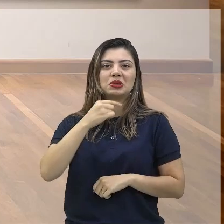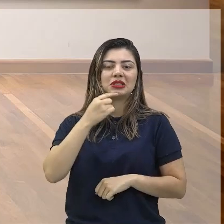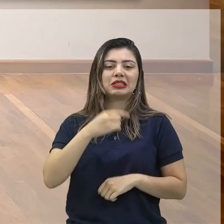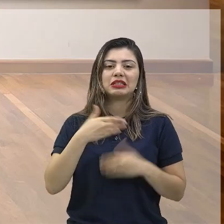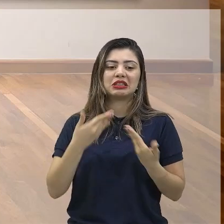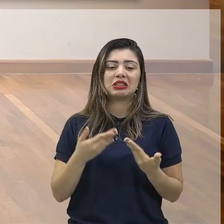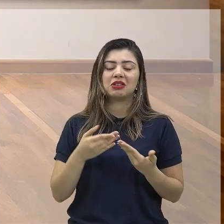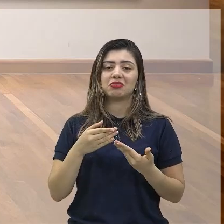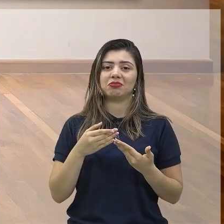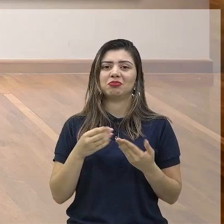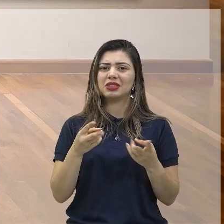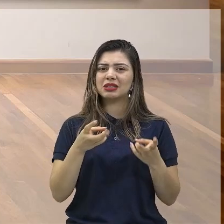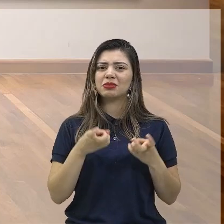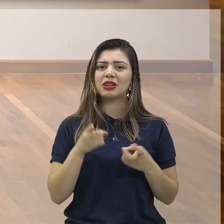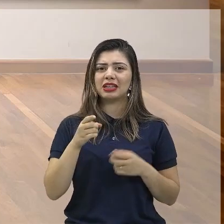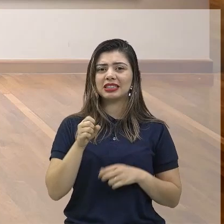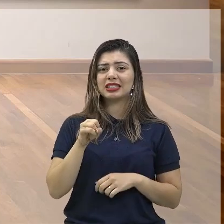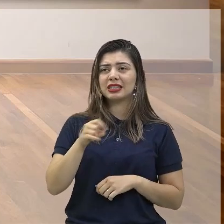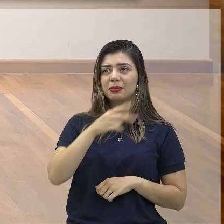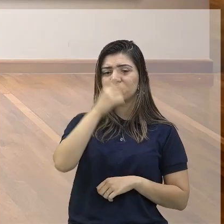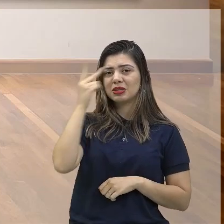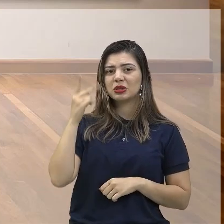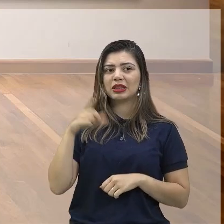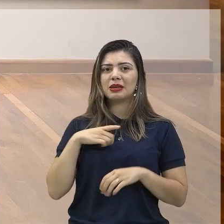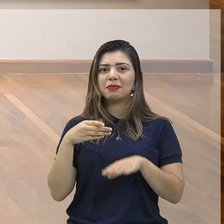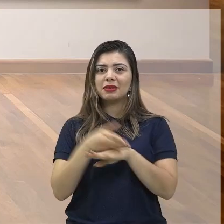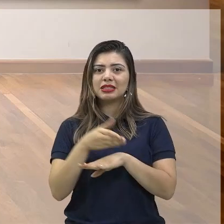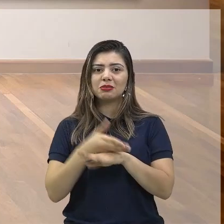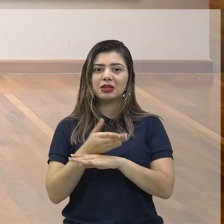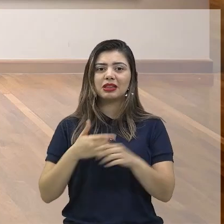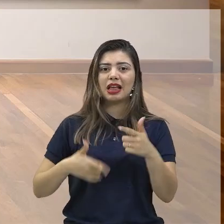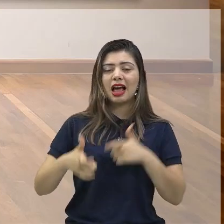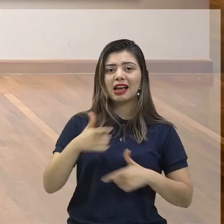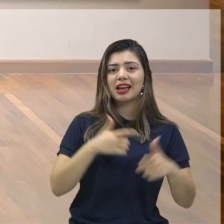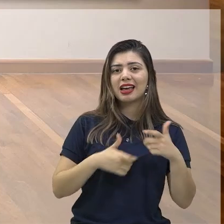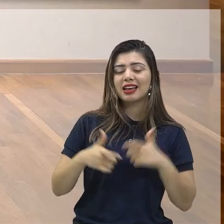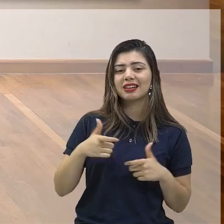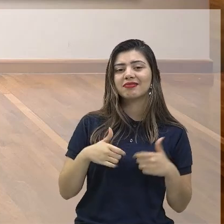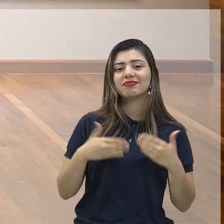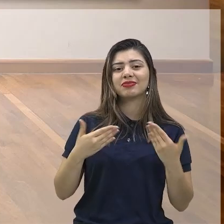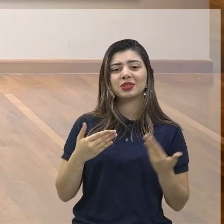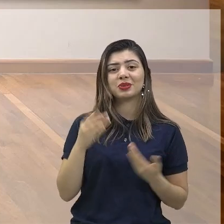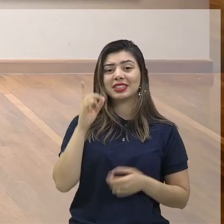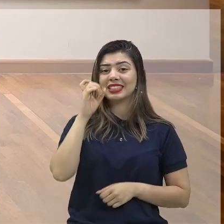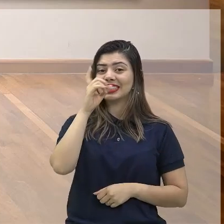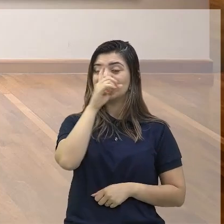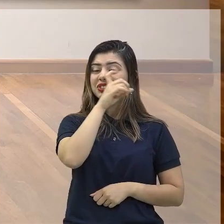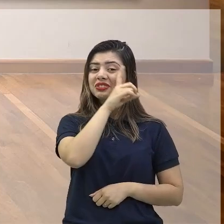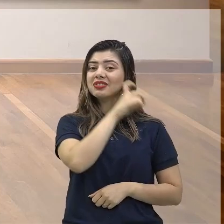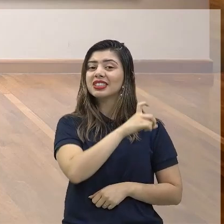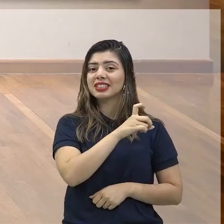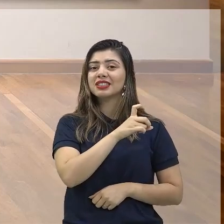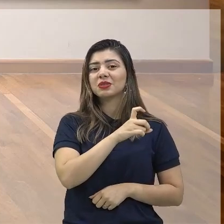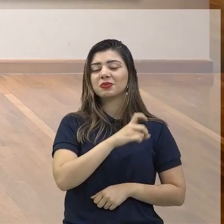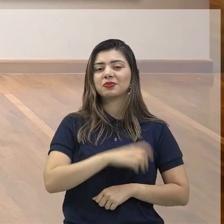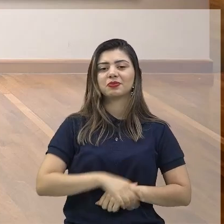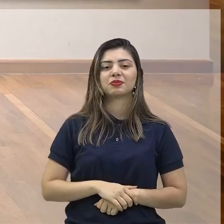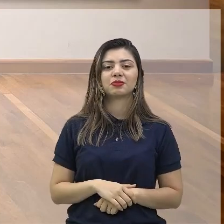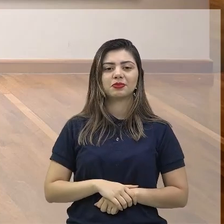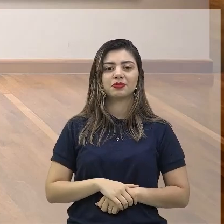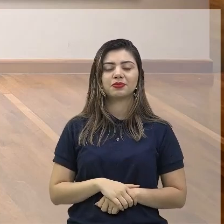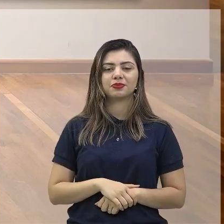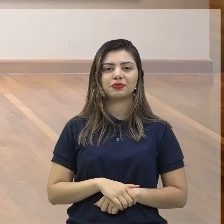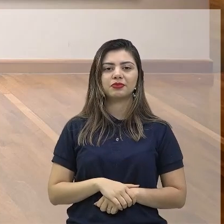para quem está participando das guerras, o quanto é difícil você lidar, não é mesmo, ali, teoricamente, então, né,